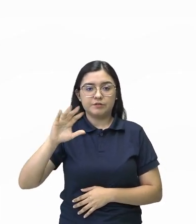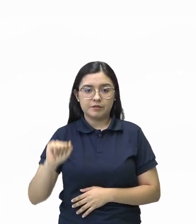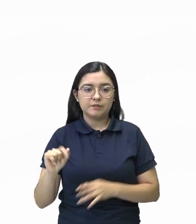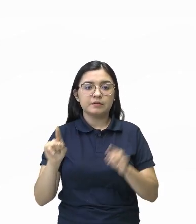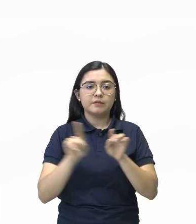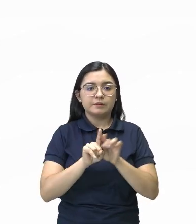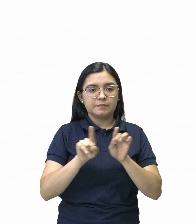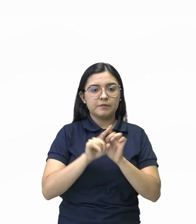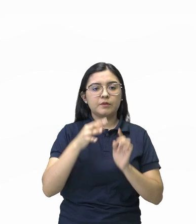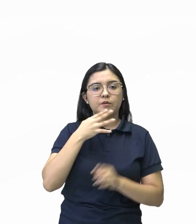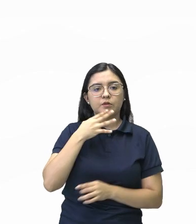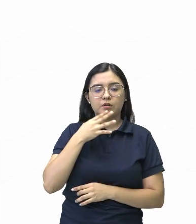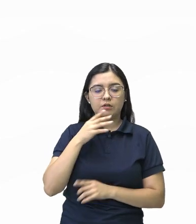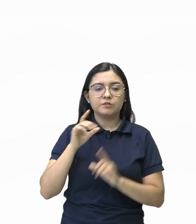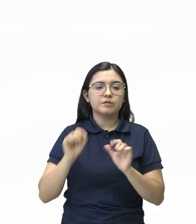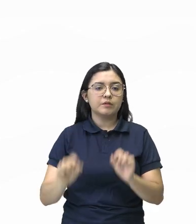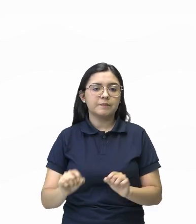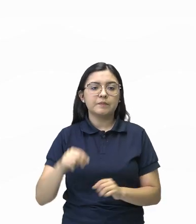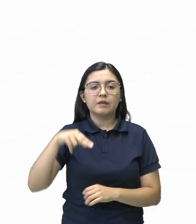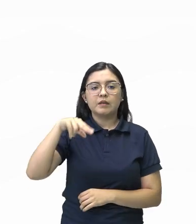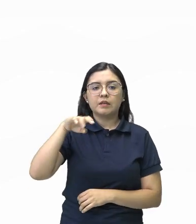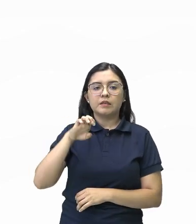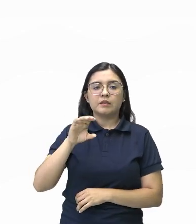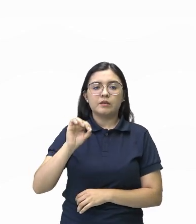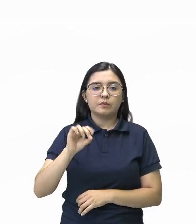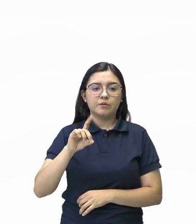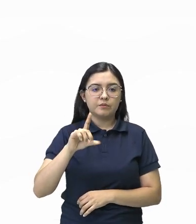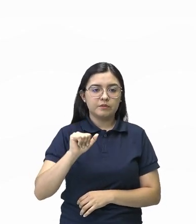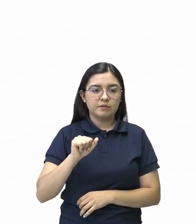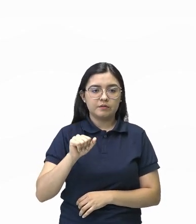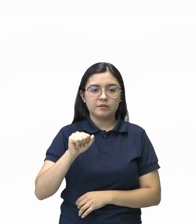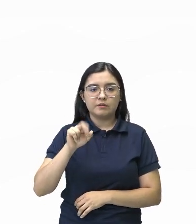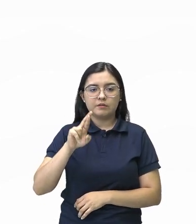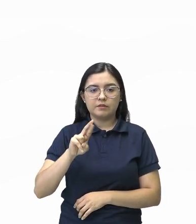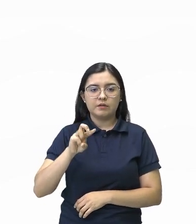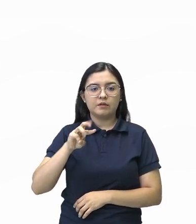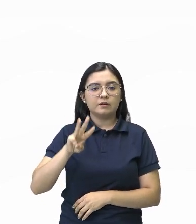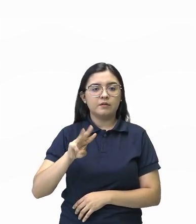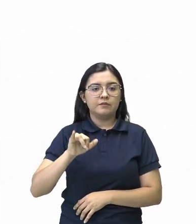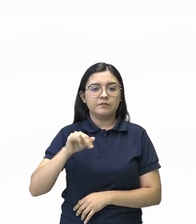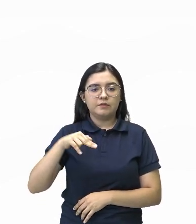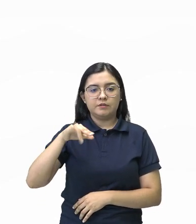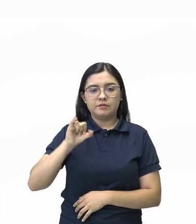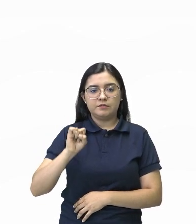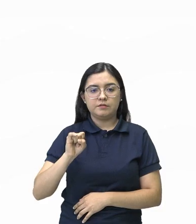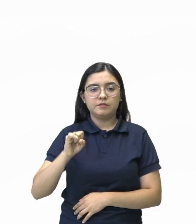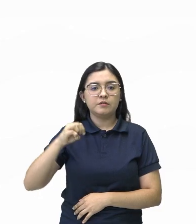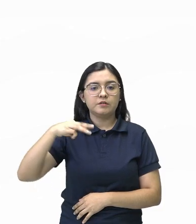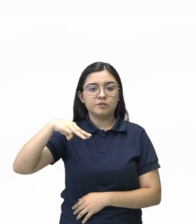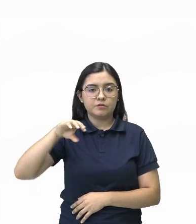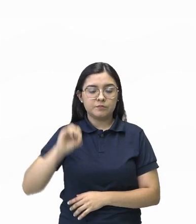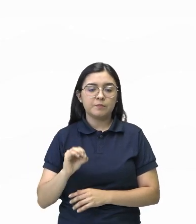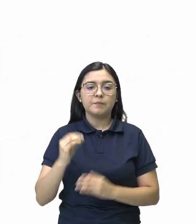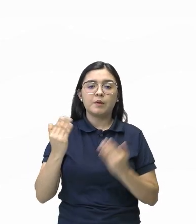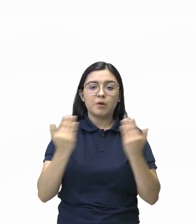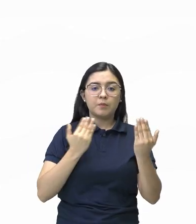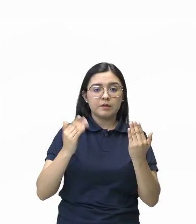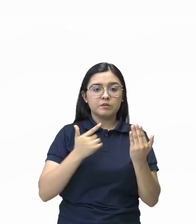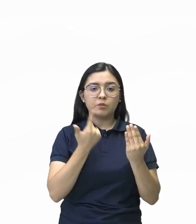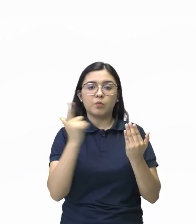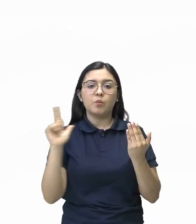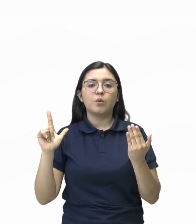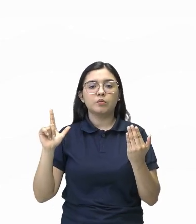corrente neodarwinista, e fazer aí uma comparação com uma outra